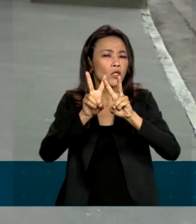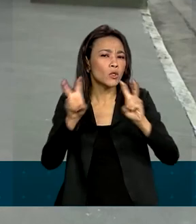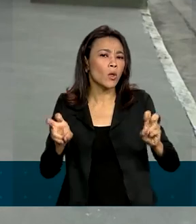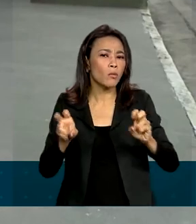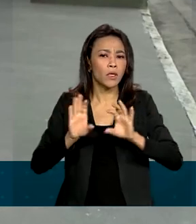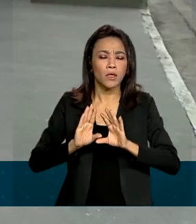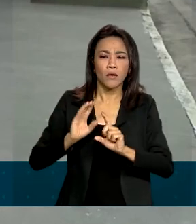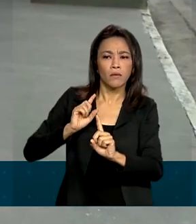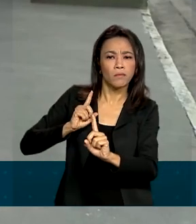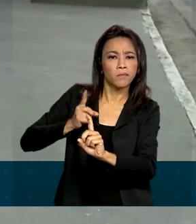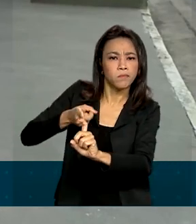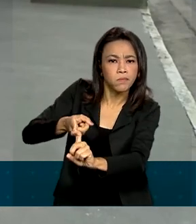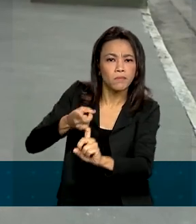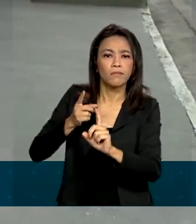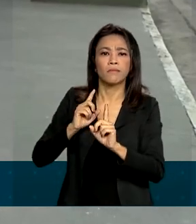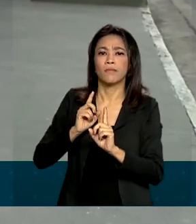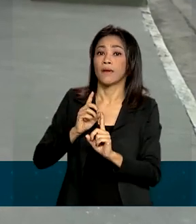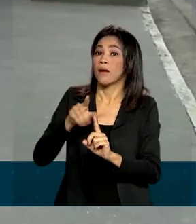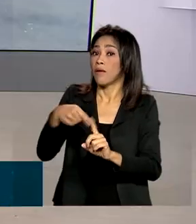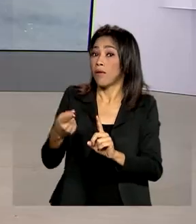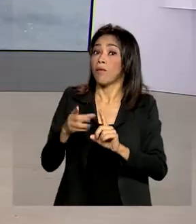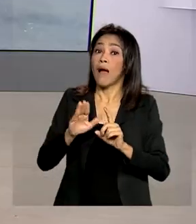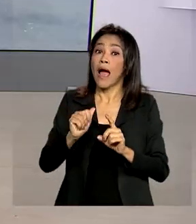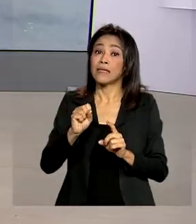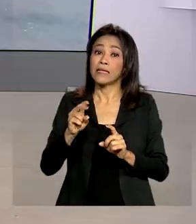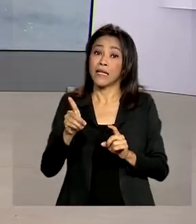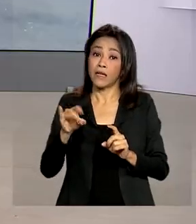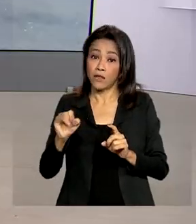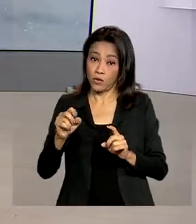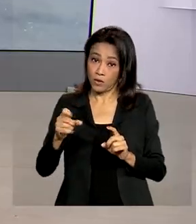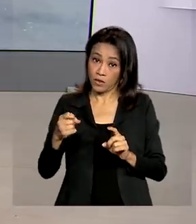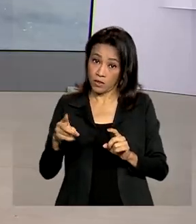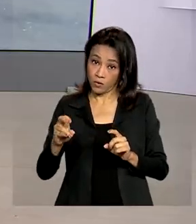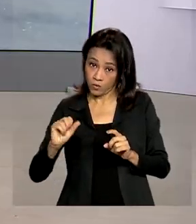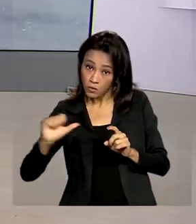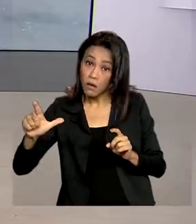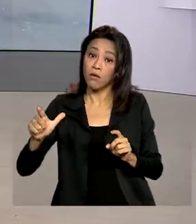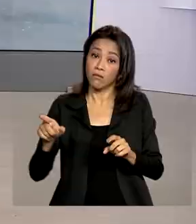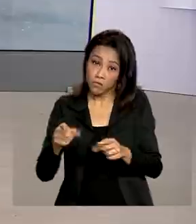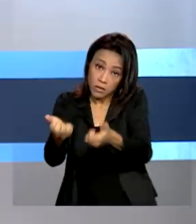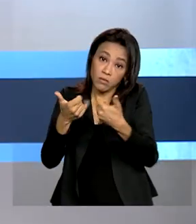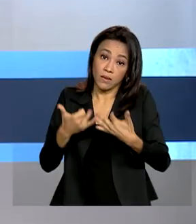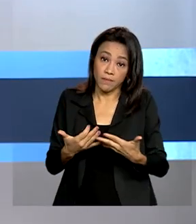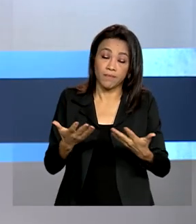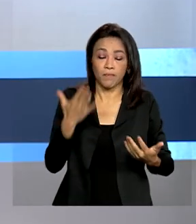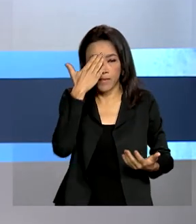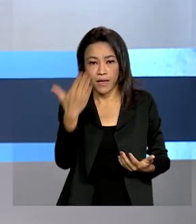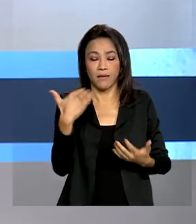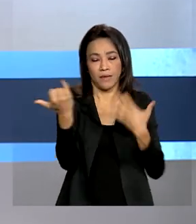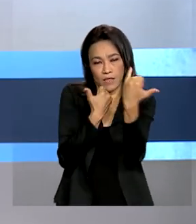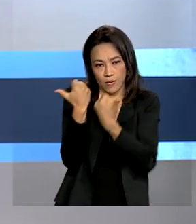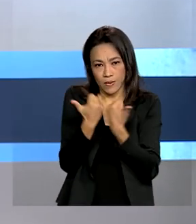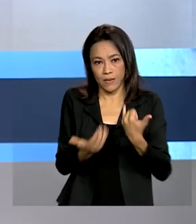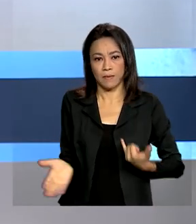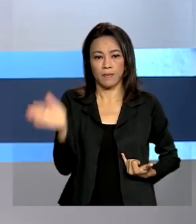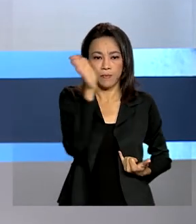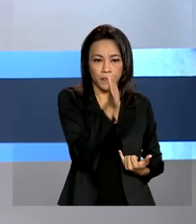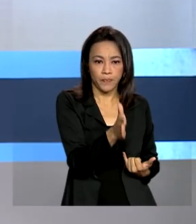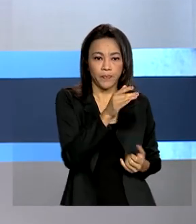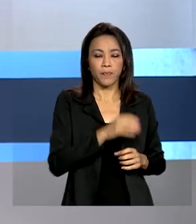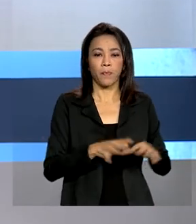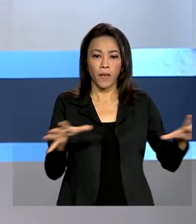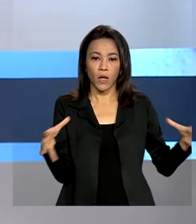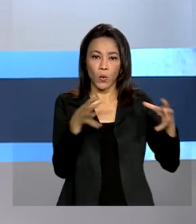como dever eu volto com você aí no estúdio Renata Obrigada Júlia pelas suas informações equipes